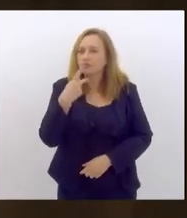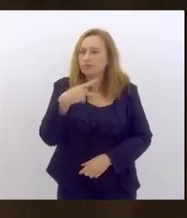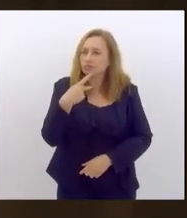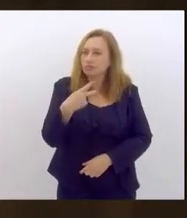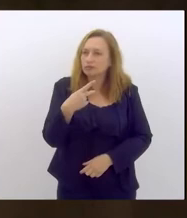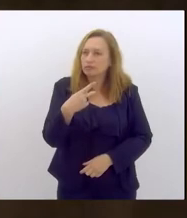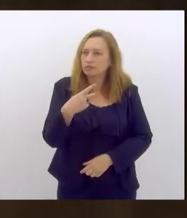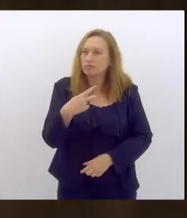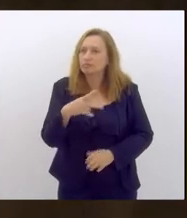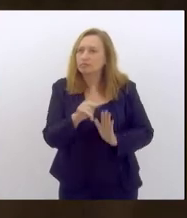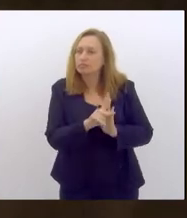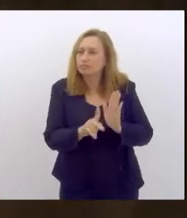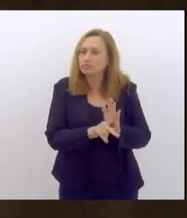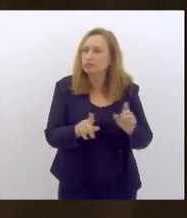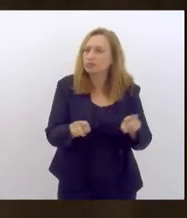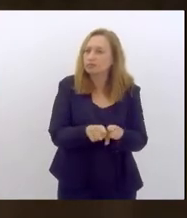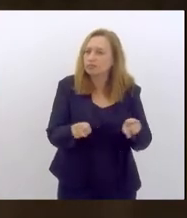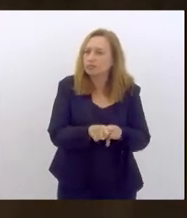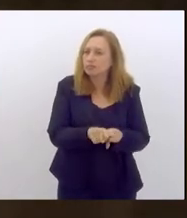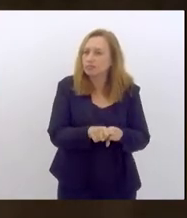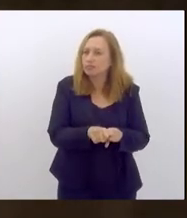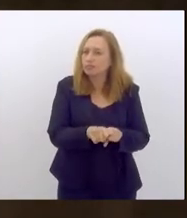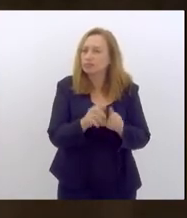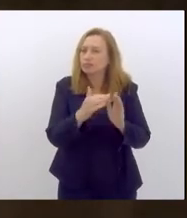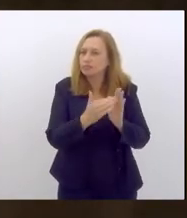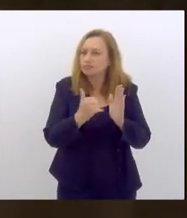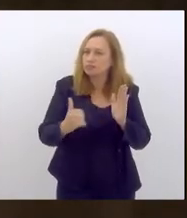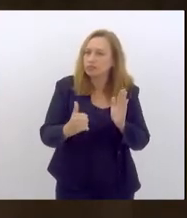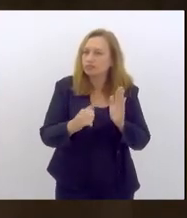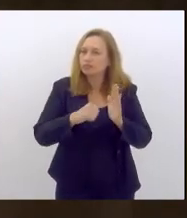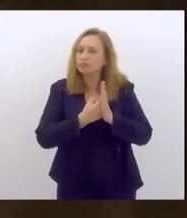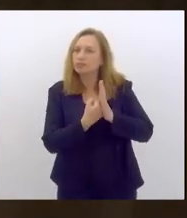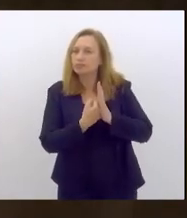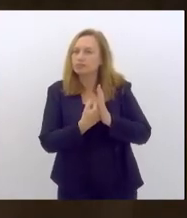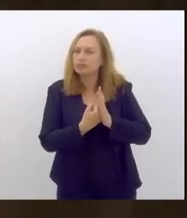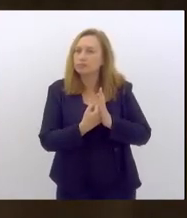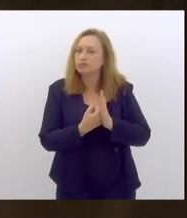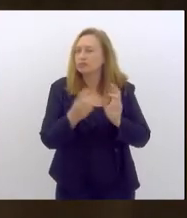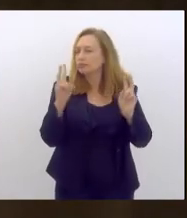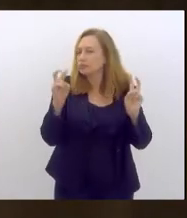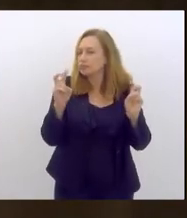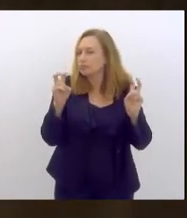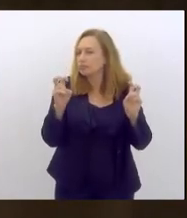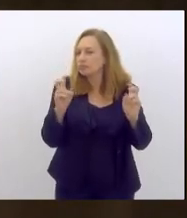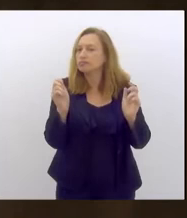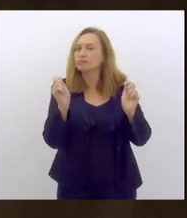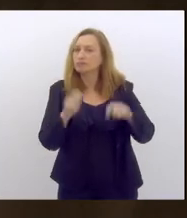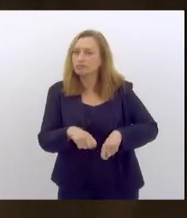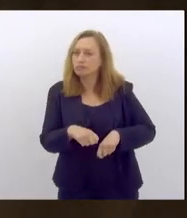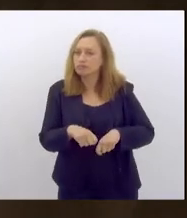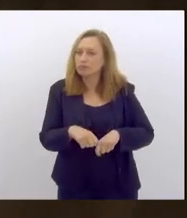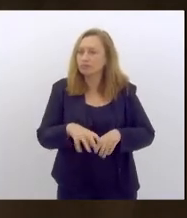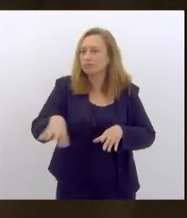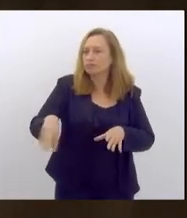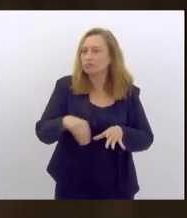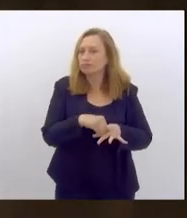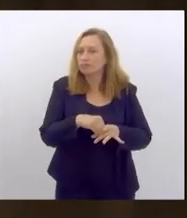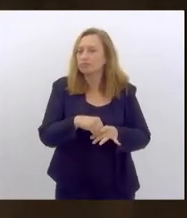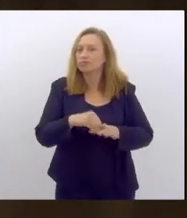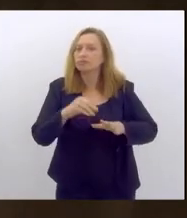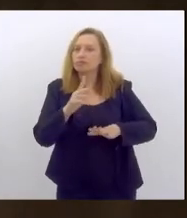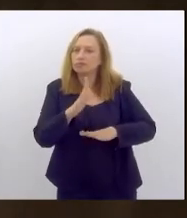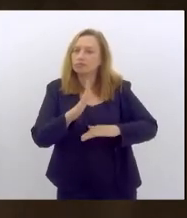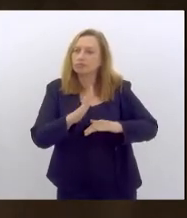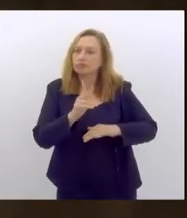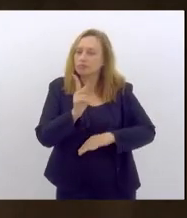foi o projeto que também foi, cujo veto foi derrubado e que se refere à situação da possibilidade de imigração de